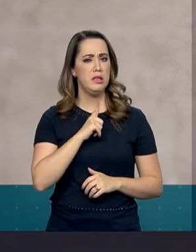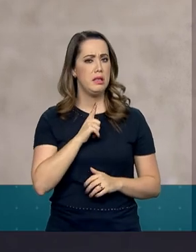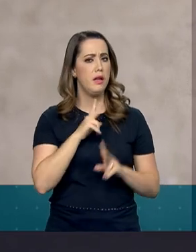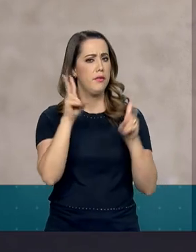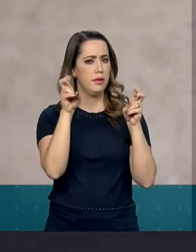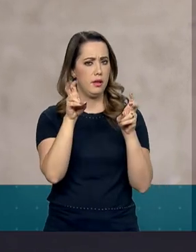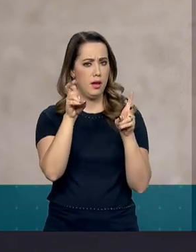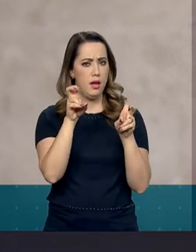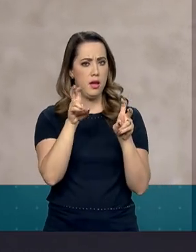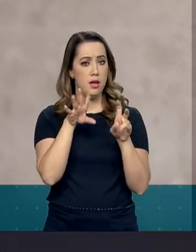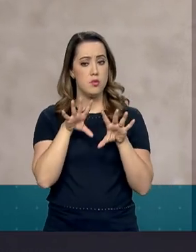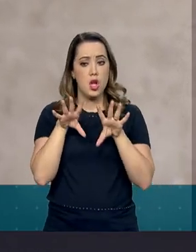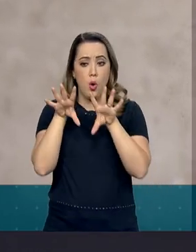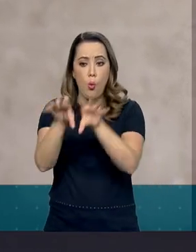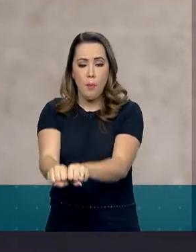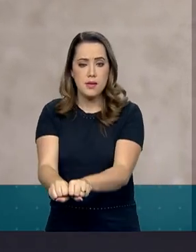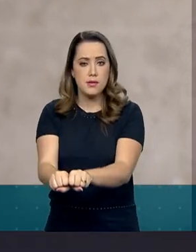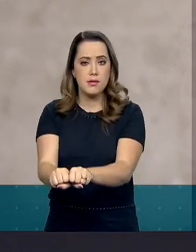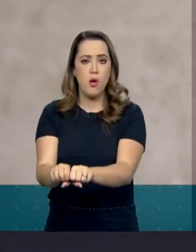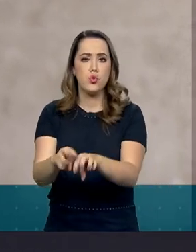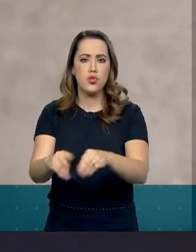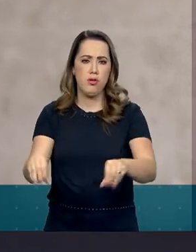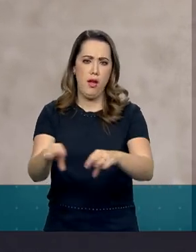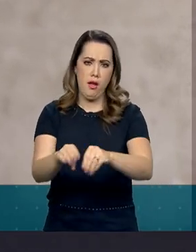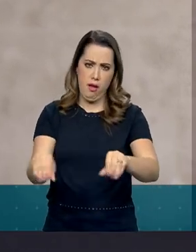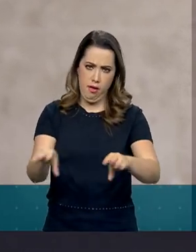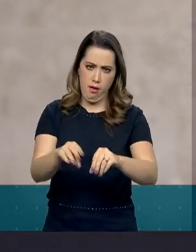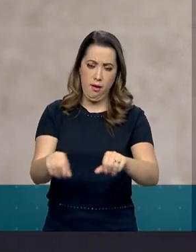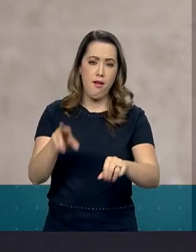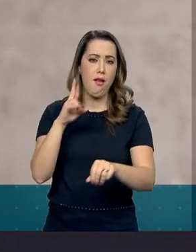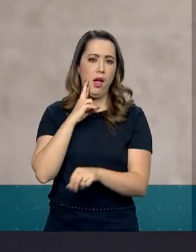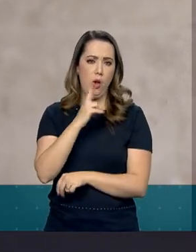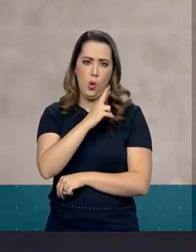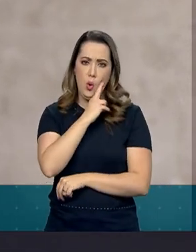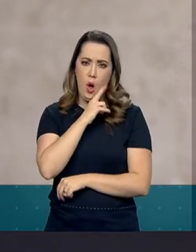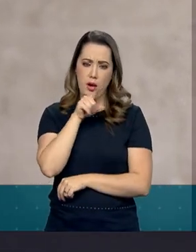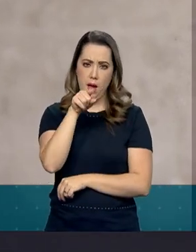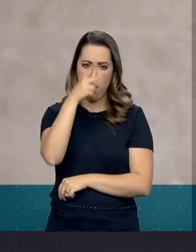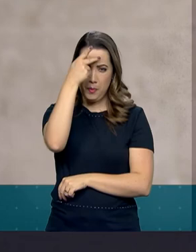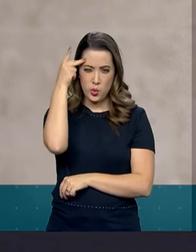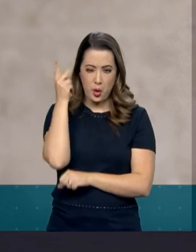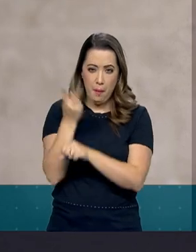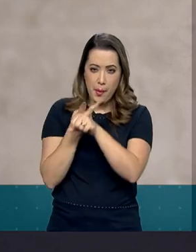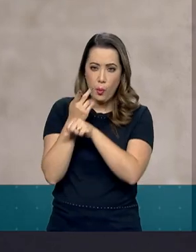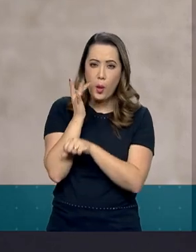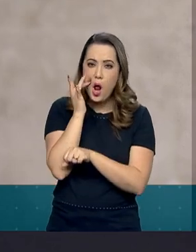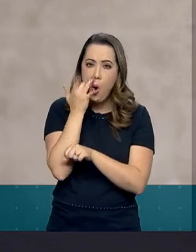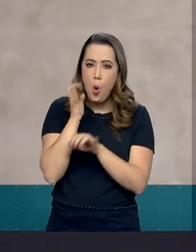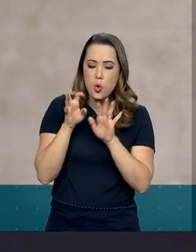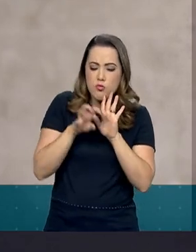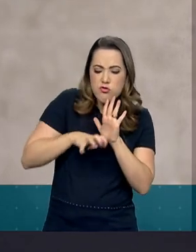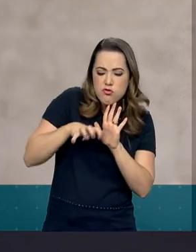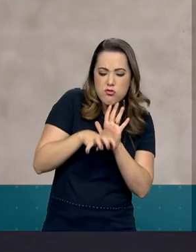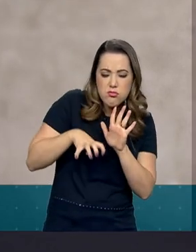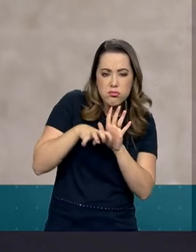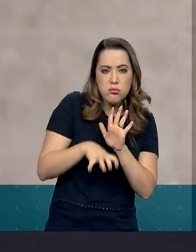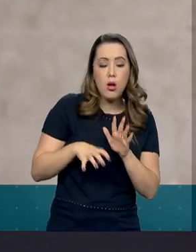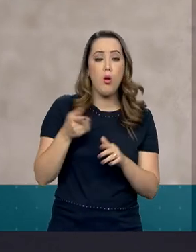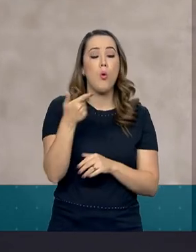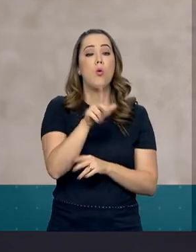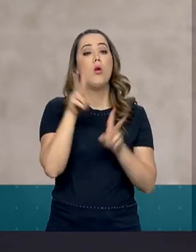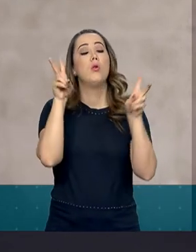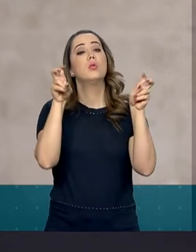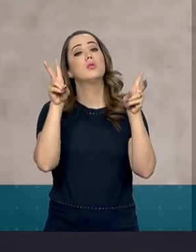de terras yanomami por garimpeiros em roraima se sim ou se não qual outro assunto relativo a funai